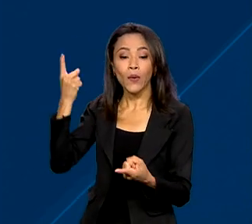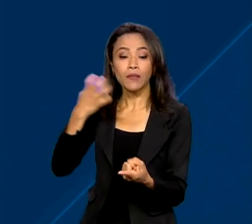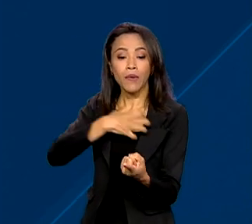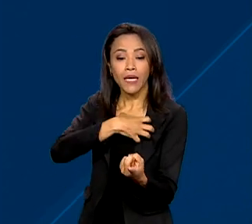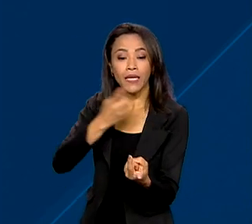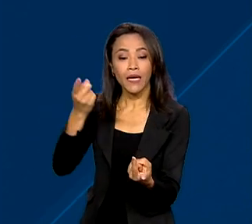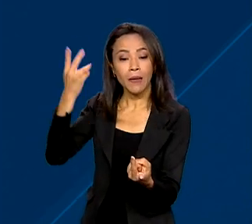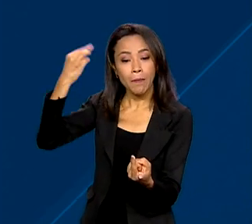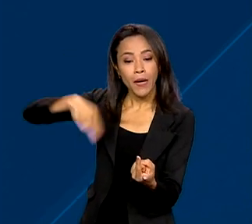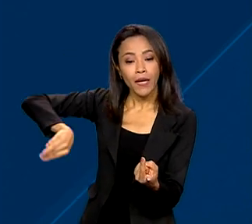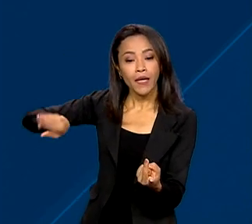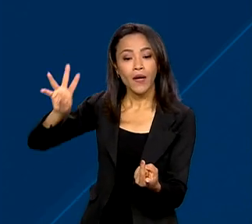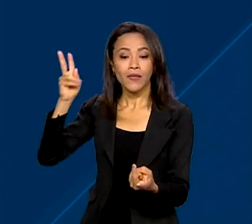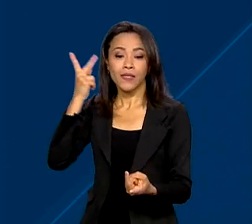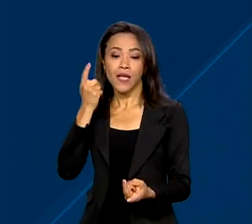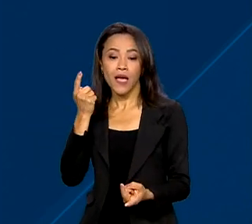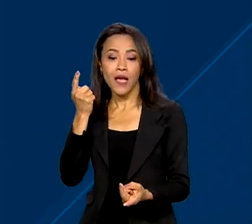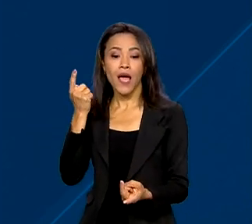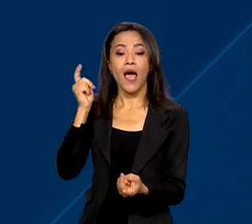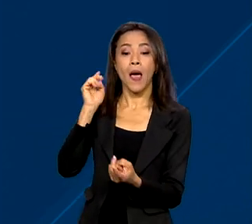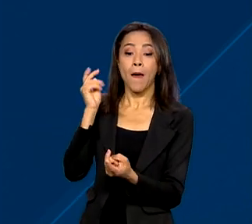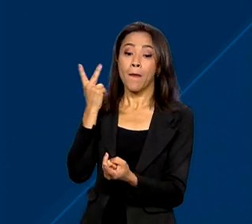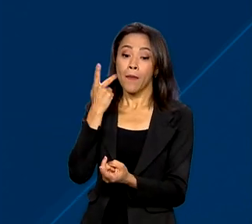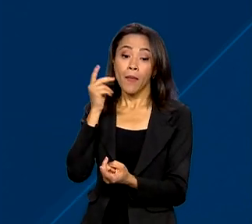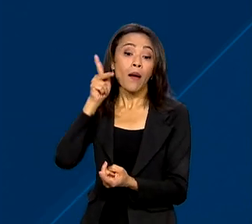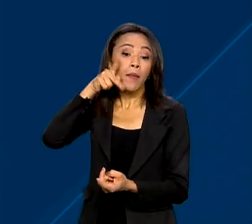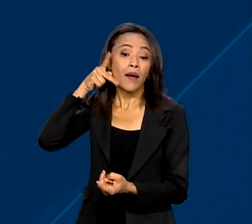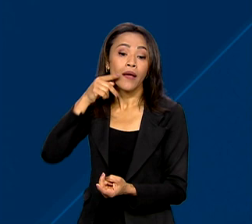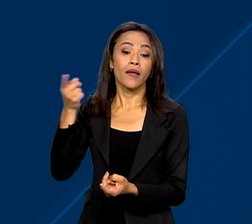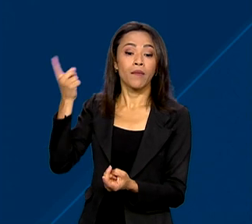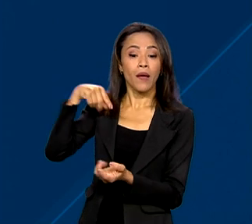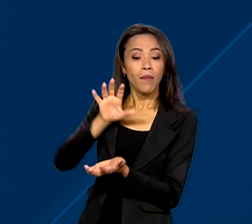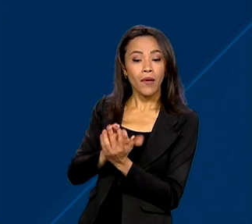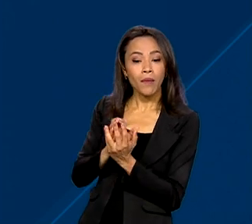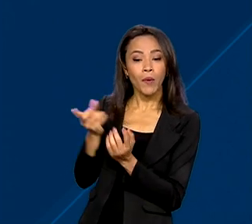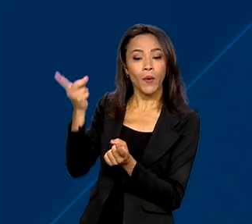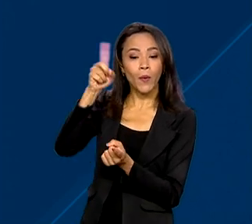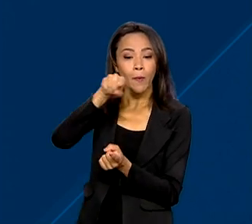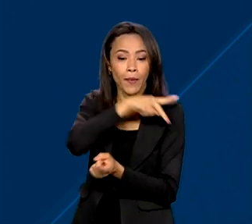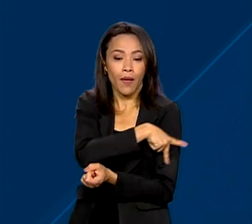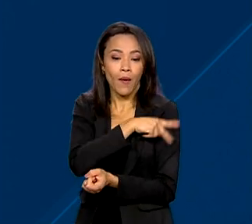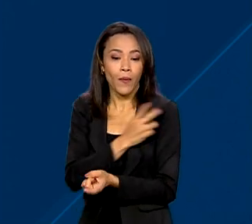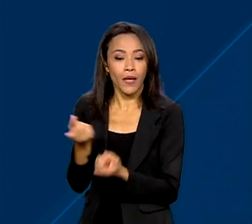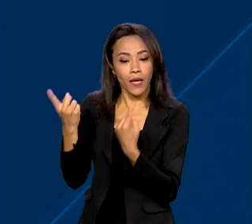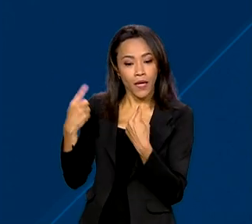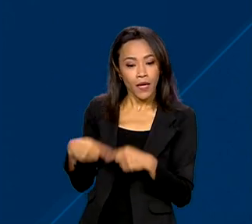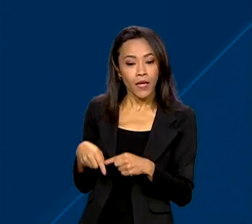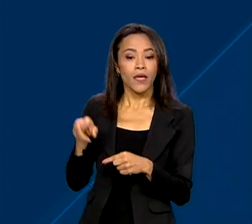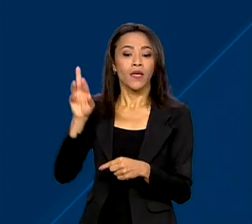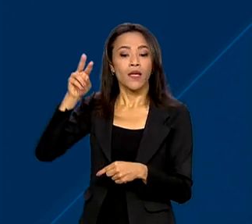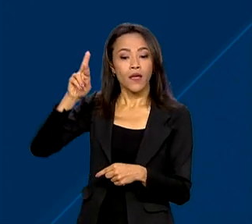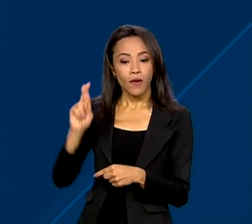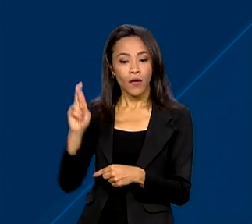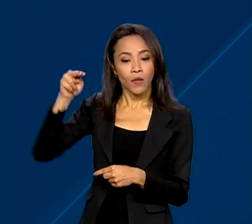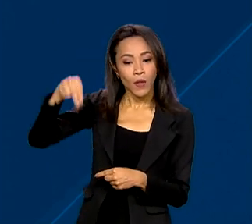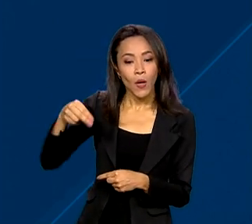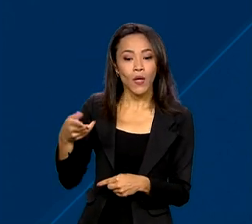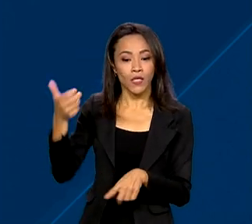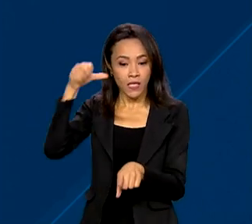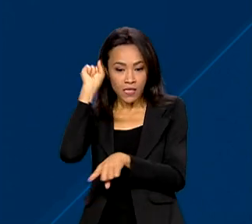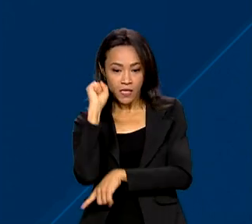Maranhão Ceará Paraíba Pernambuco Piauí Rio Grande do Norte Sergipe